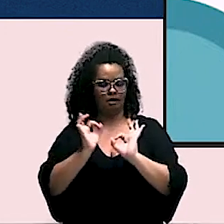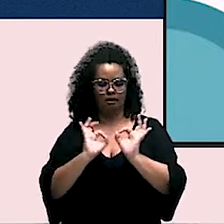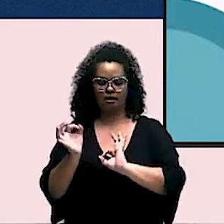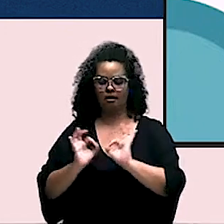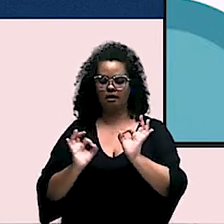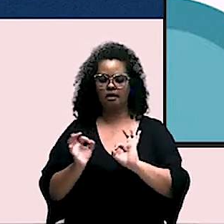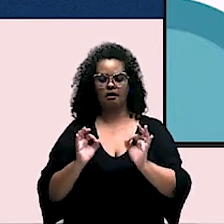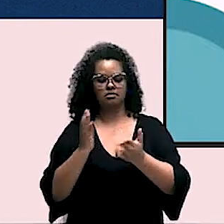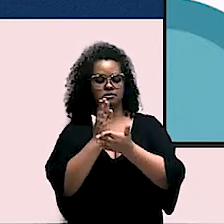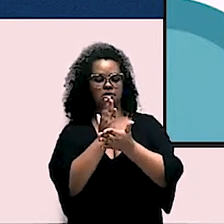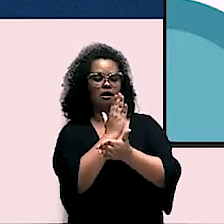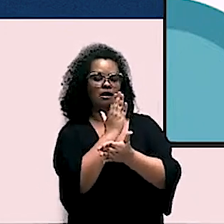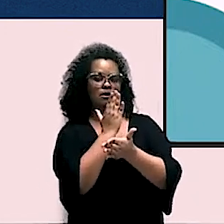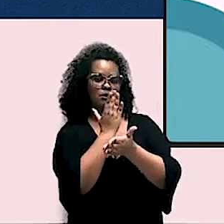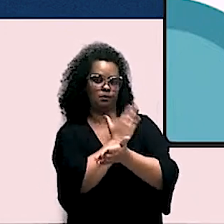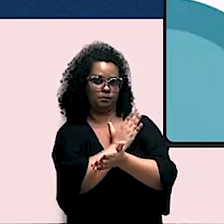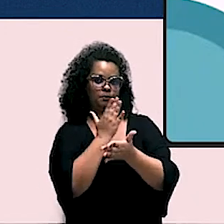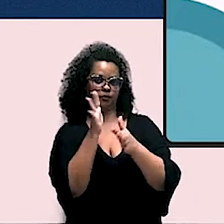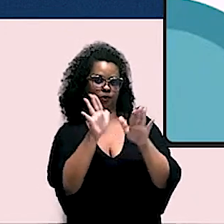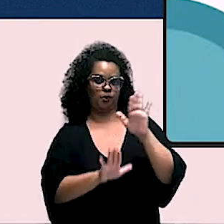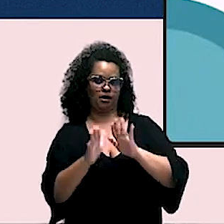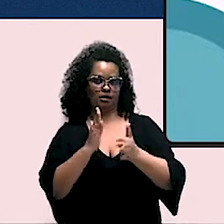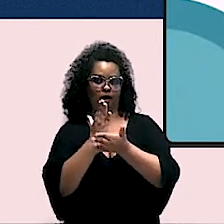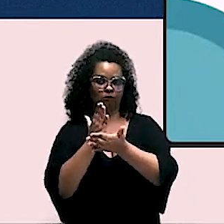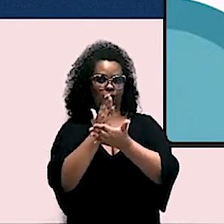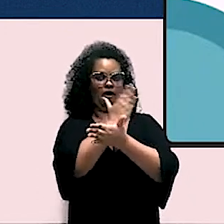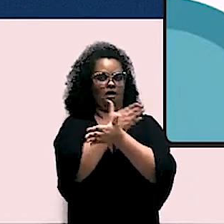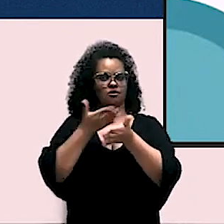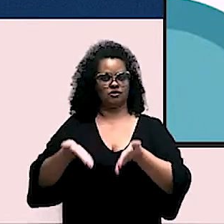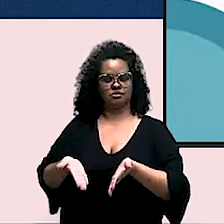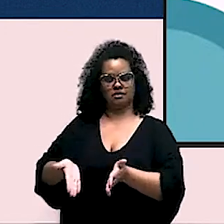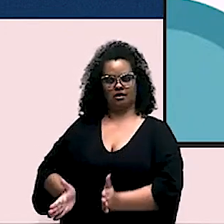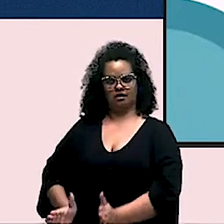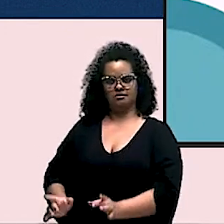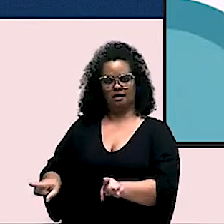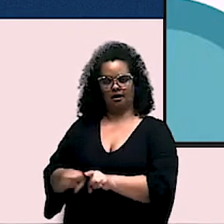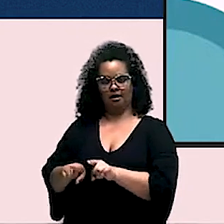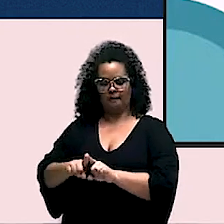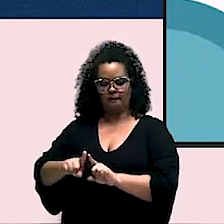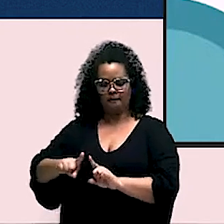do pré-natal, né, e da puericultura, do tratamento das crianças.